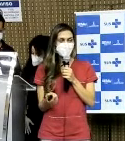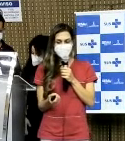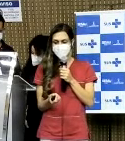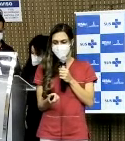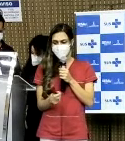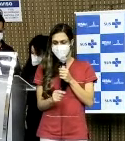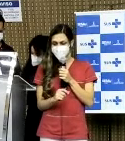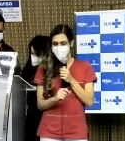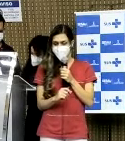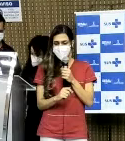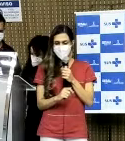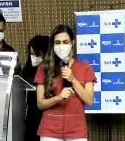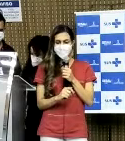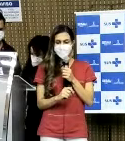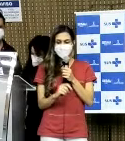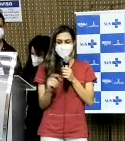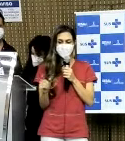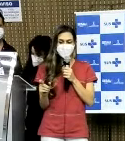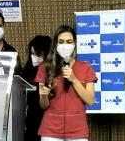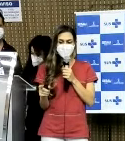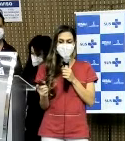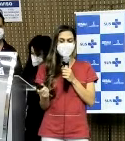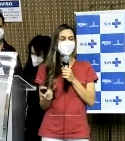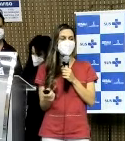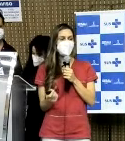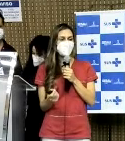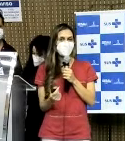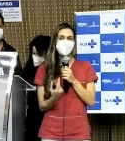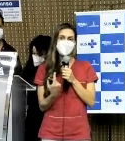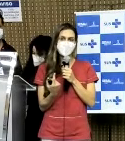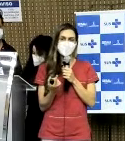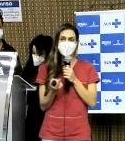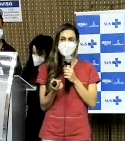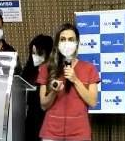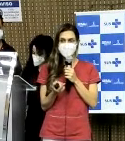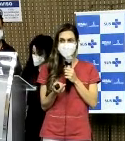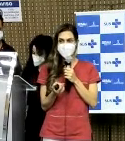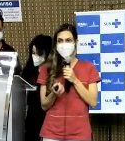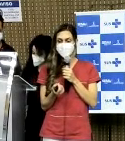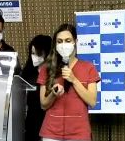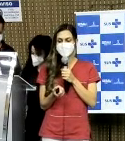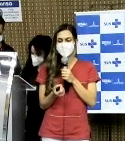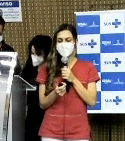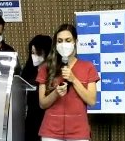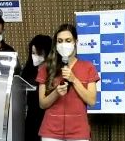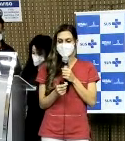exame dos contatos, né? O percentual de cura está em 25%, porque apenas um terminou o